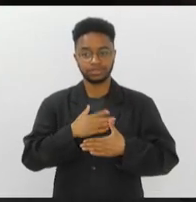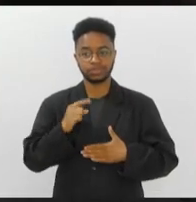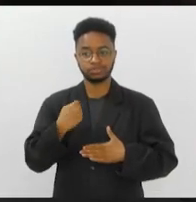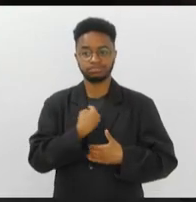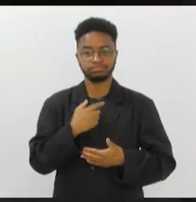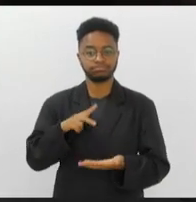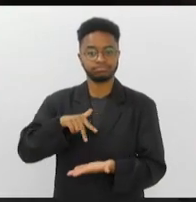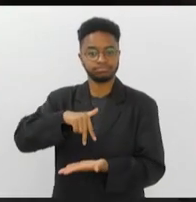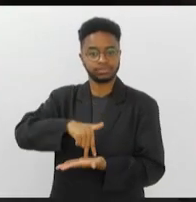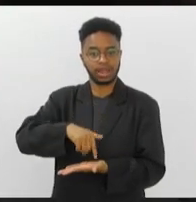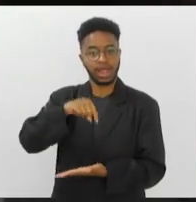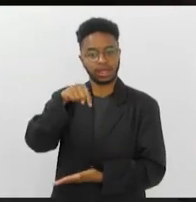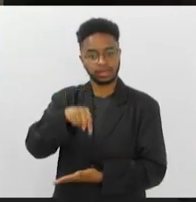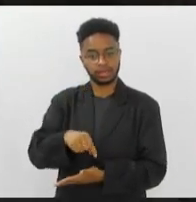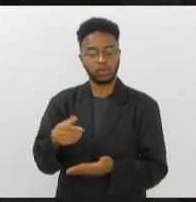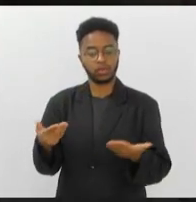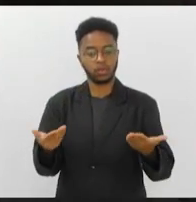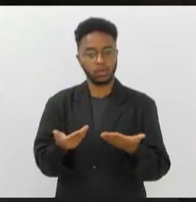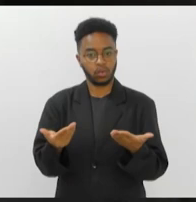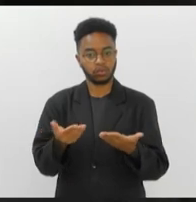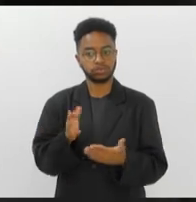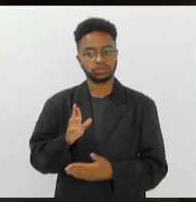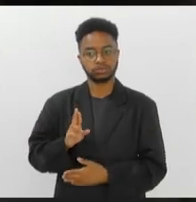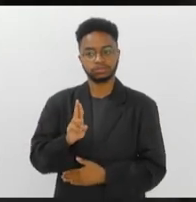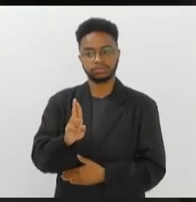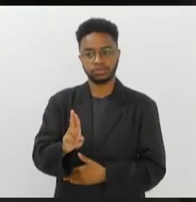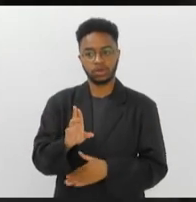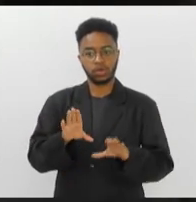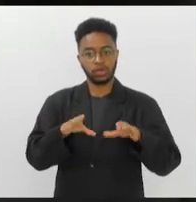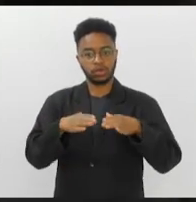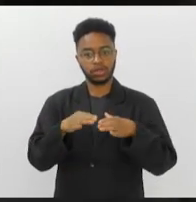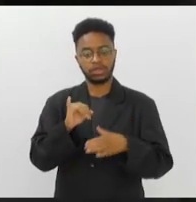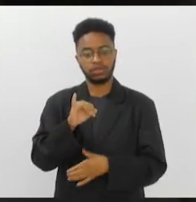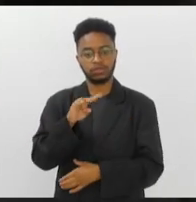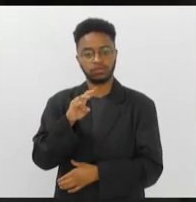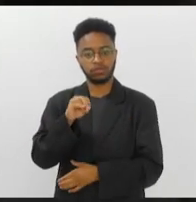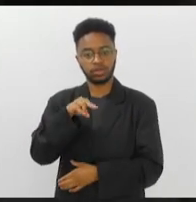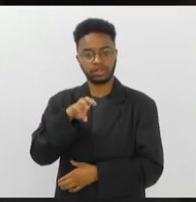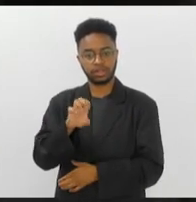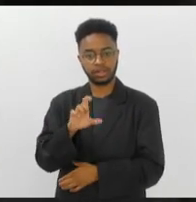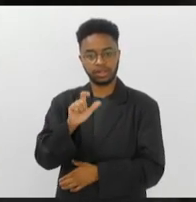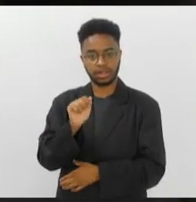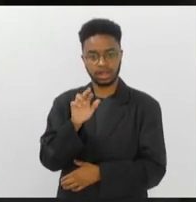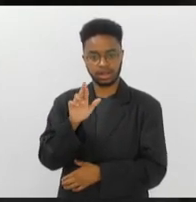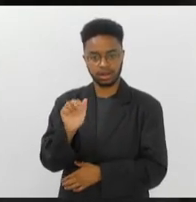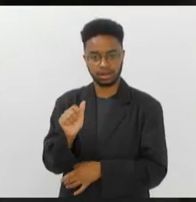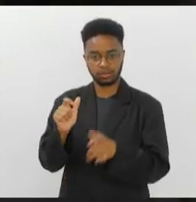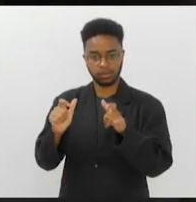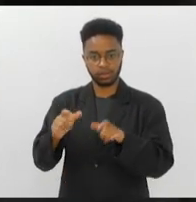aqui representando o coletivo Ivone Lara de Macaé.